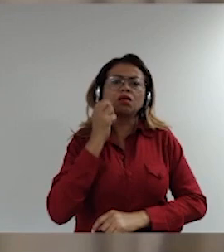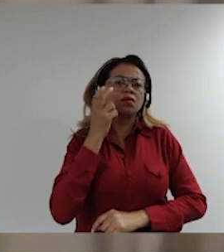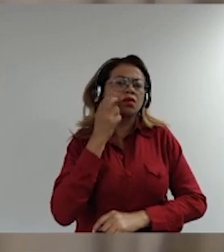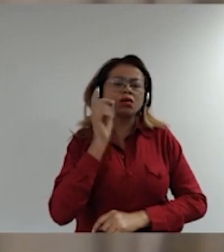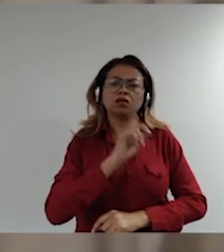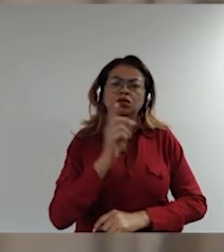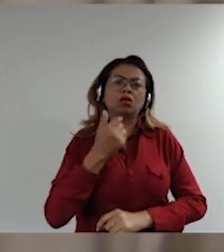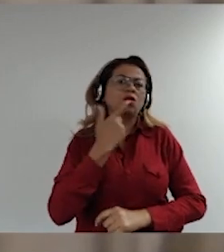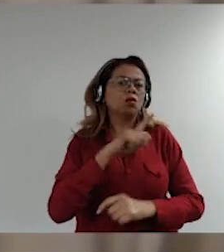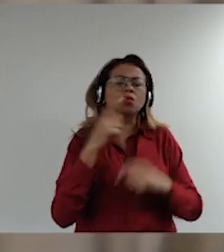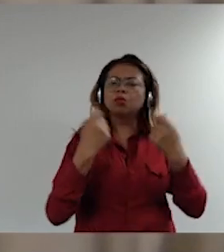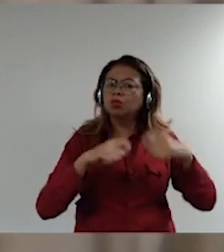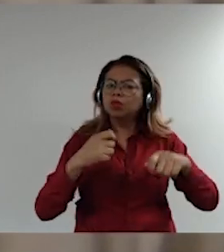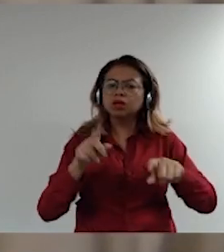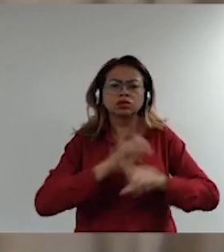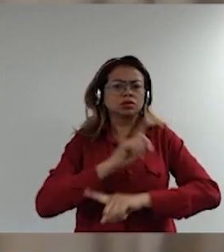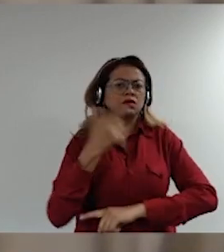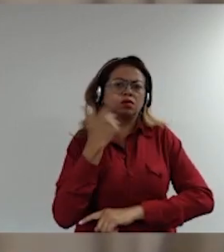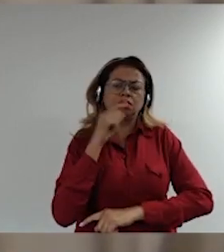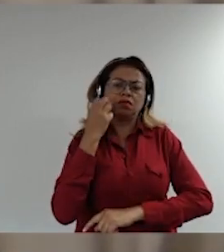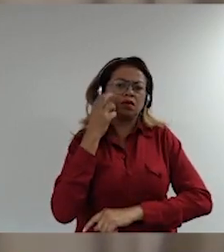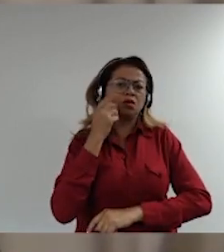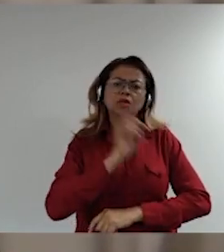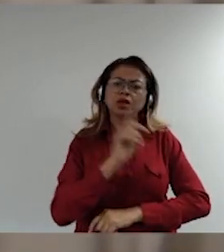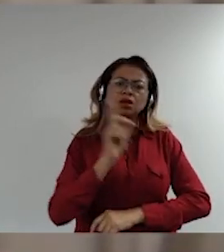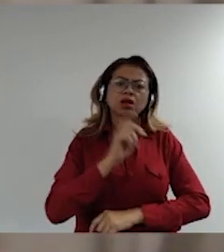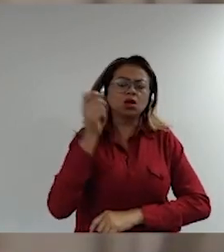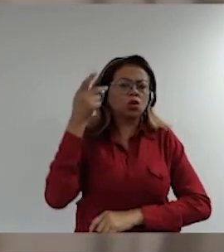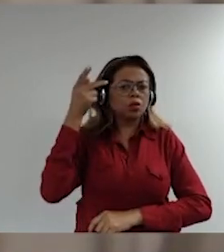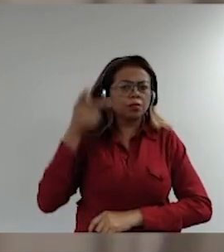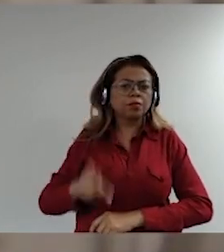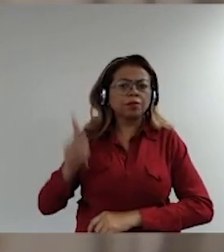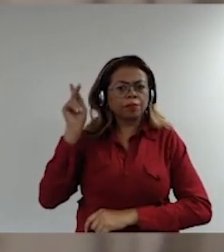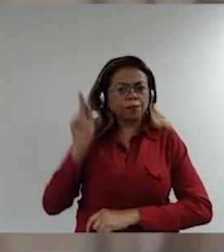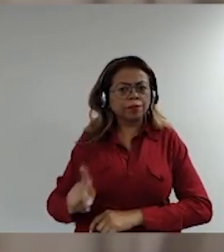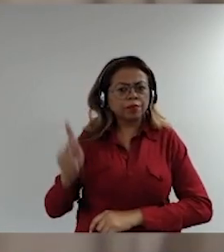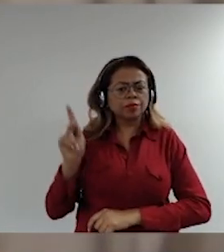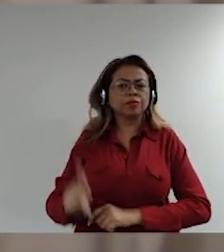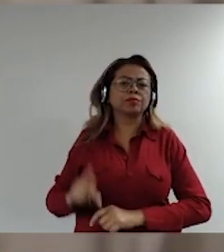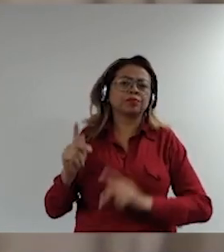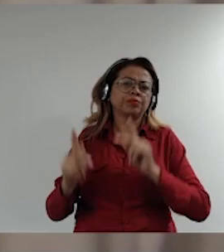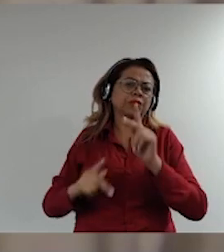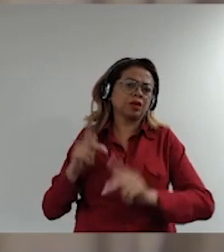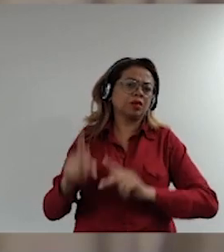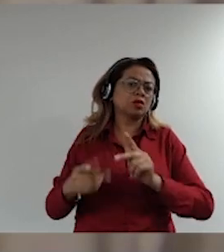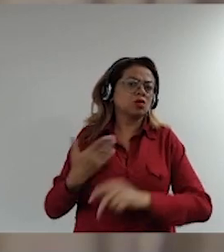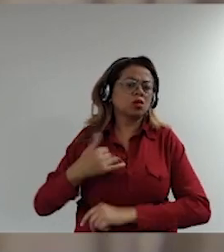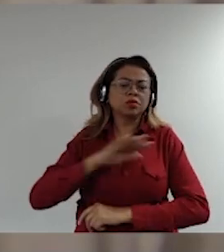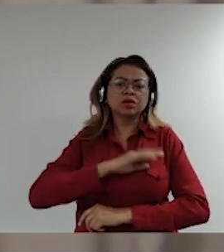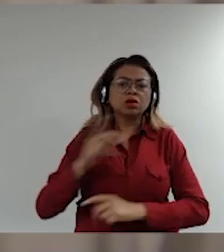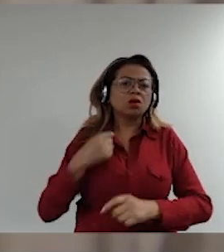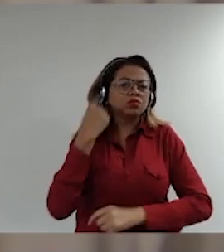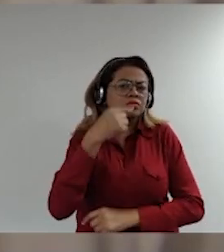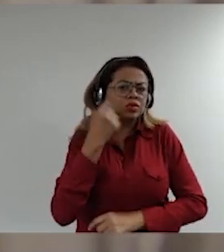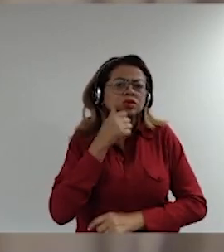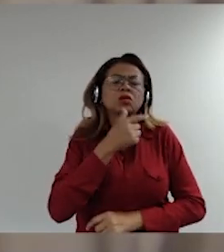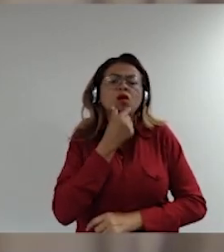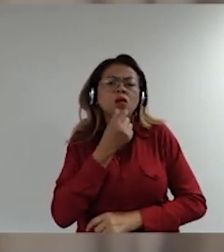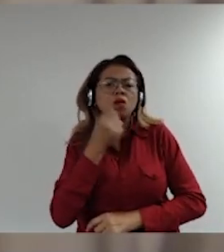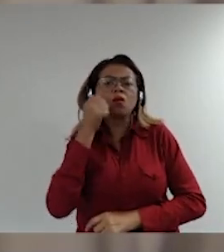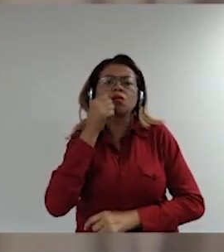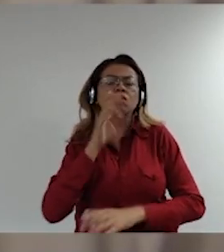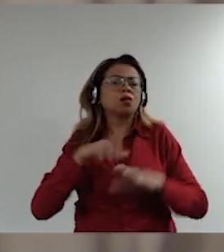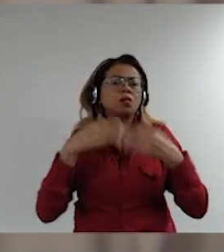motivo de vergonha para nenhum ser humano, muito menos para nós, advogados e advogadas, pedir